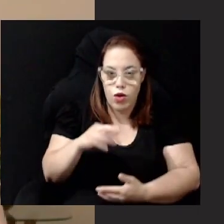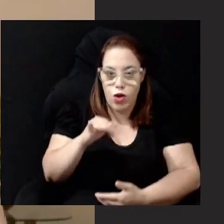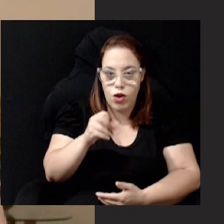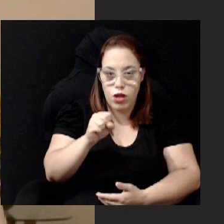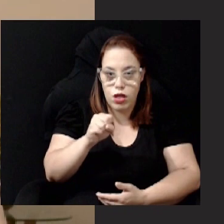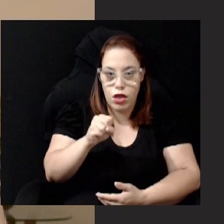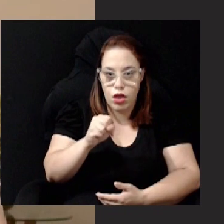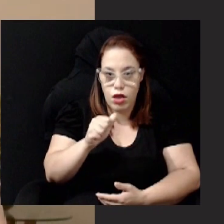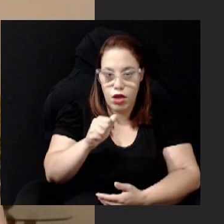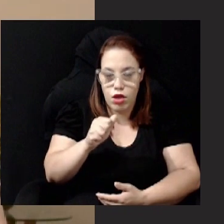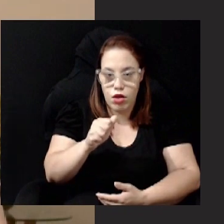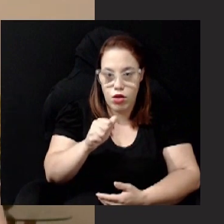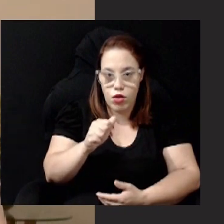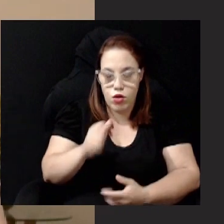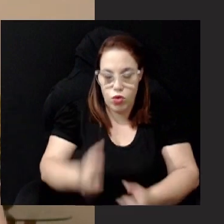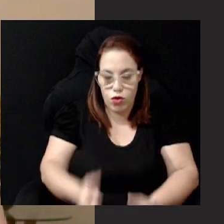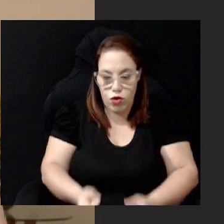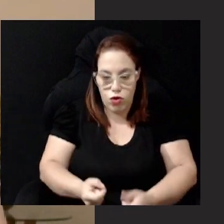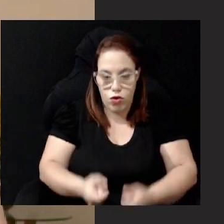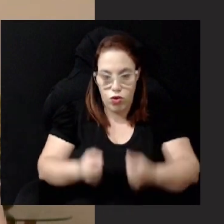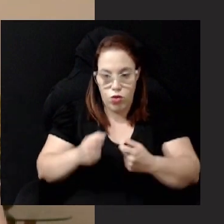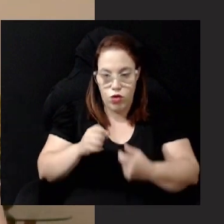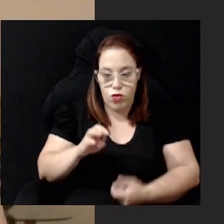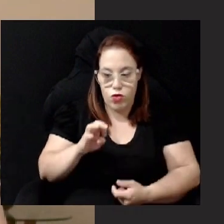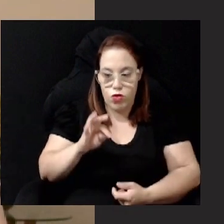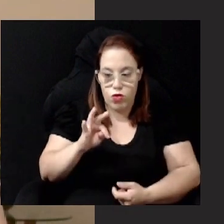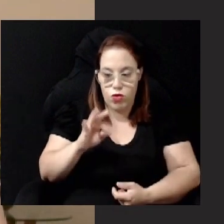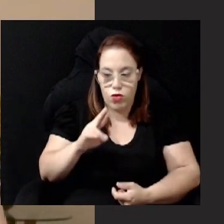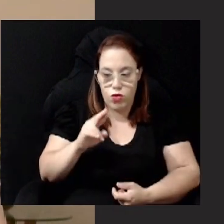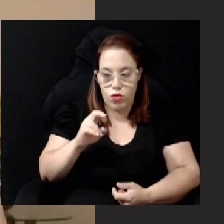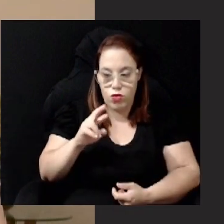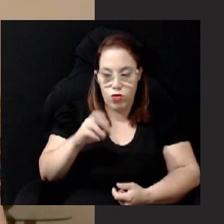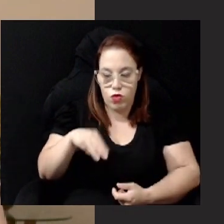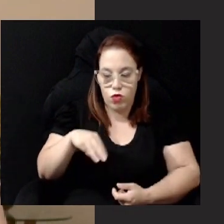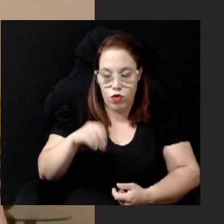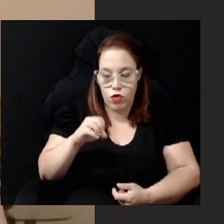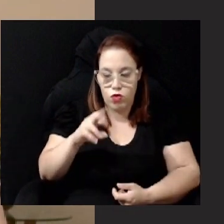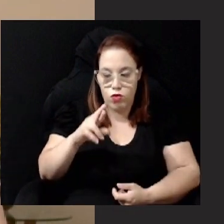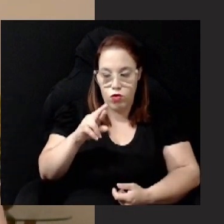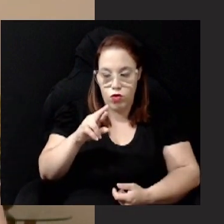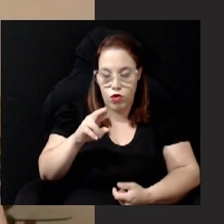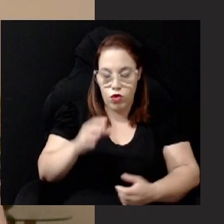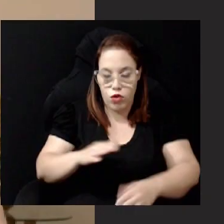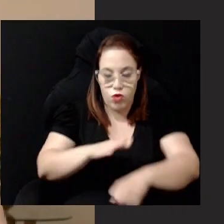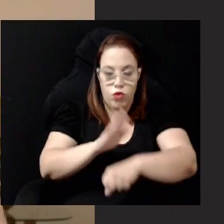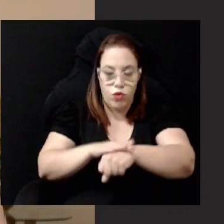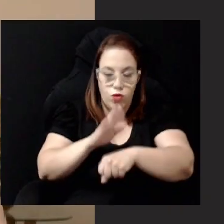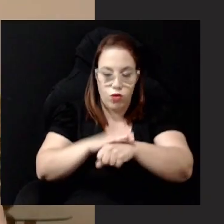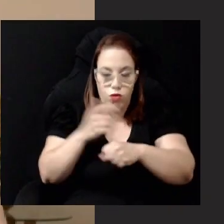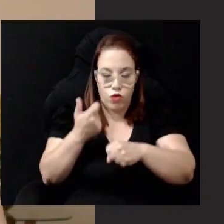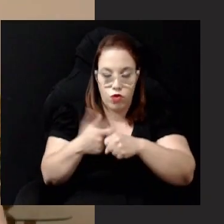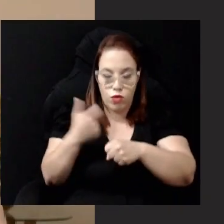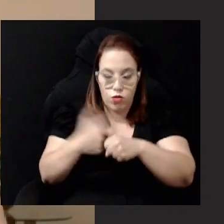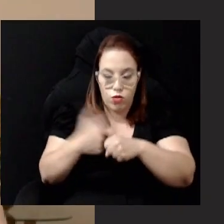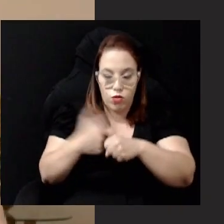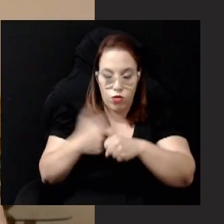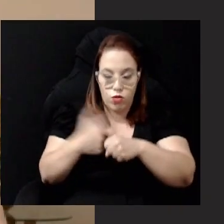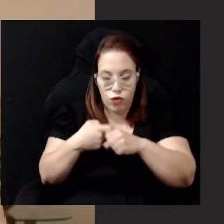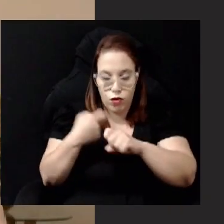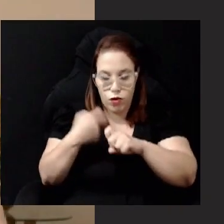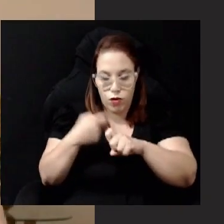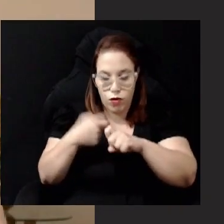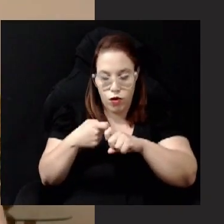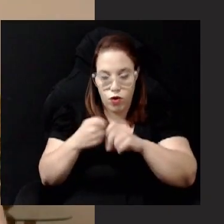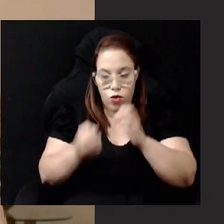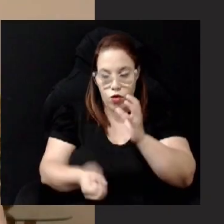ósseas, então você tem um tumor primário do osso. É importante a gente dizer que o osso ele pode ser acometido por